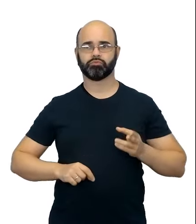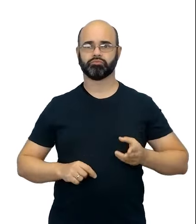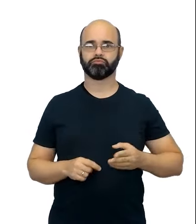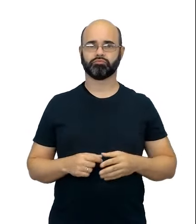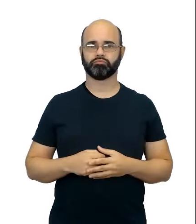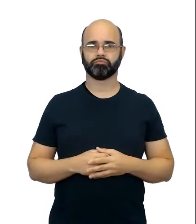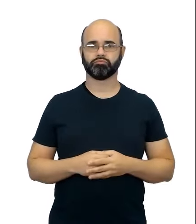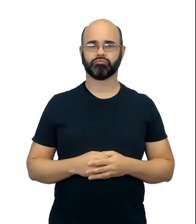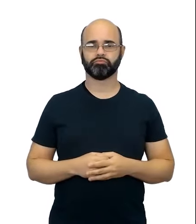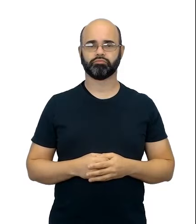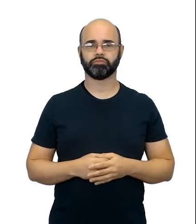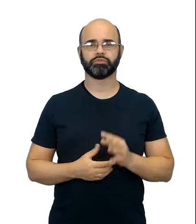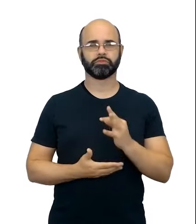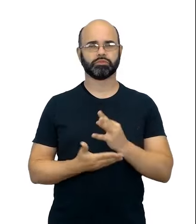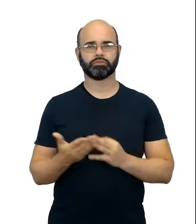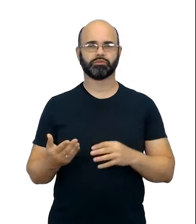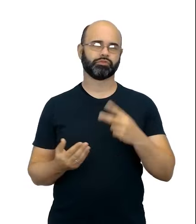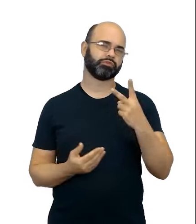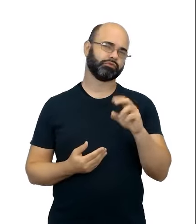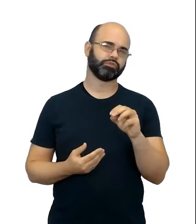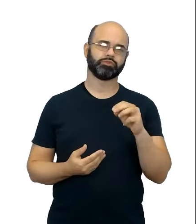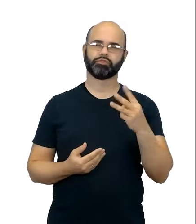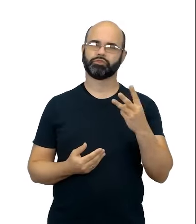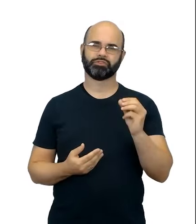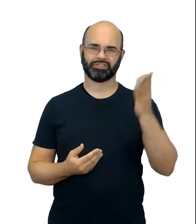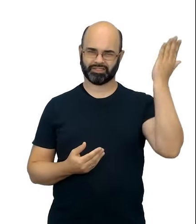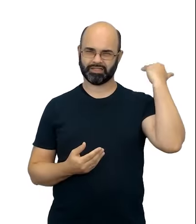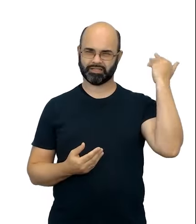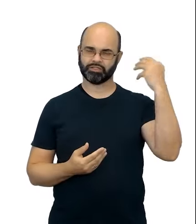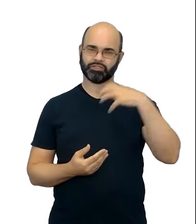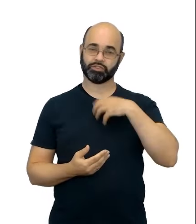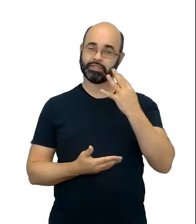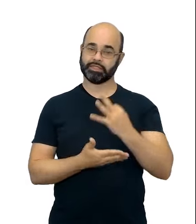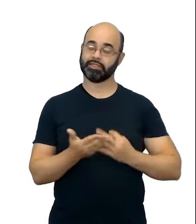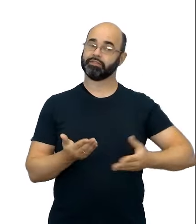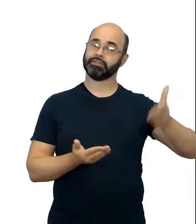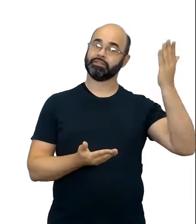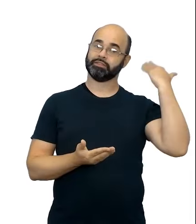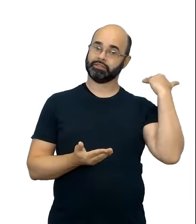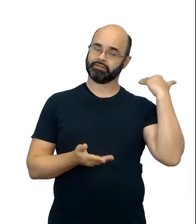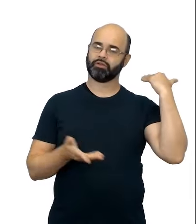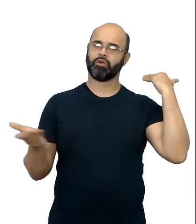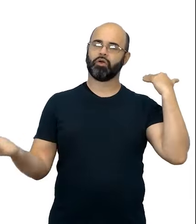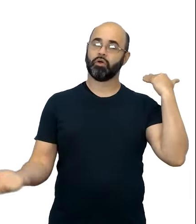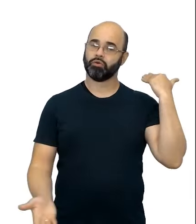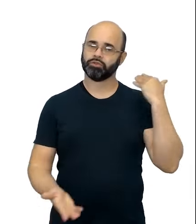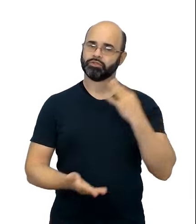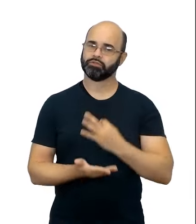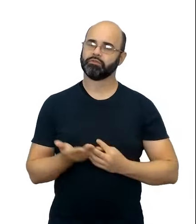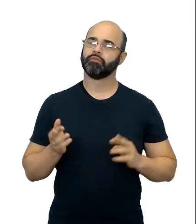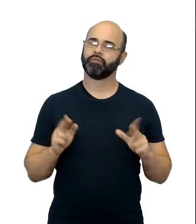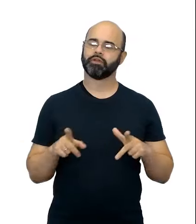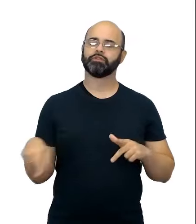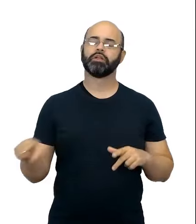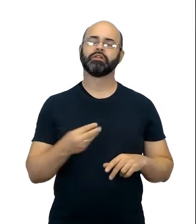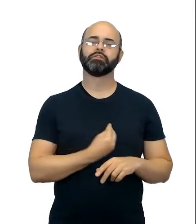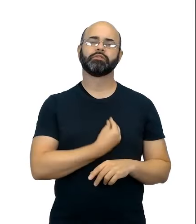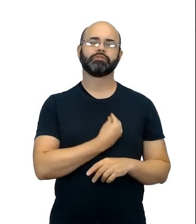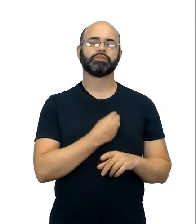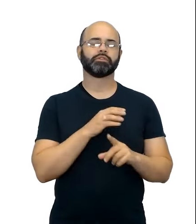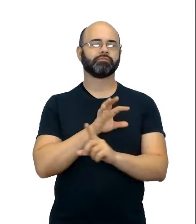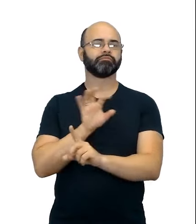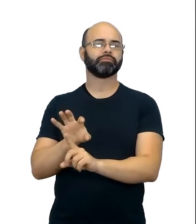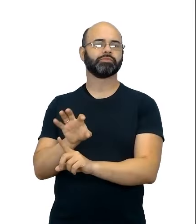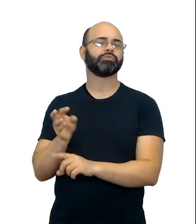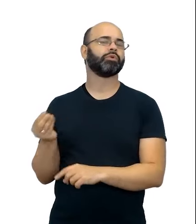daqueles textos de 20, 30 anos atrás. E como é que isso acontece na vida deles? De que